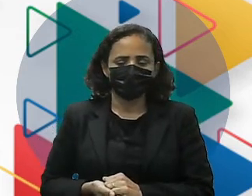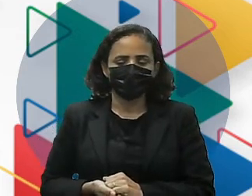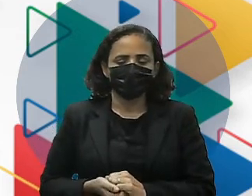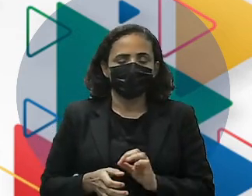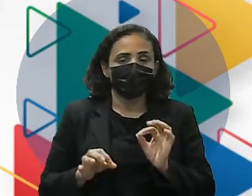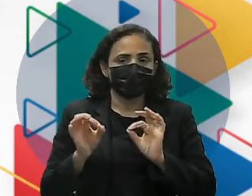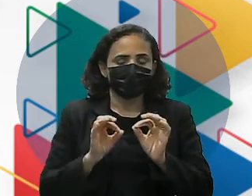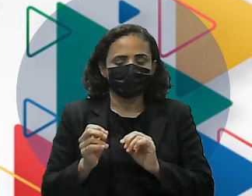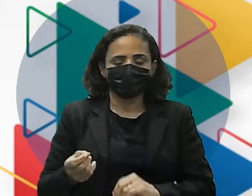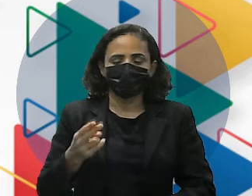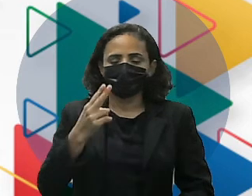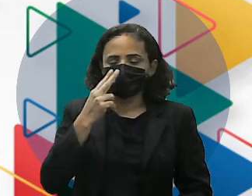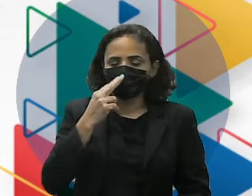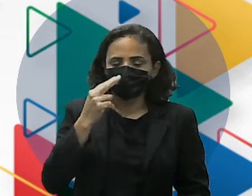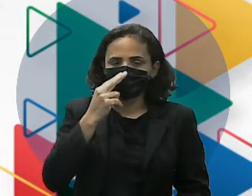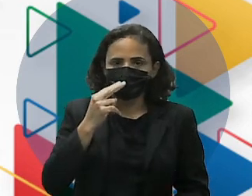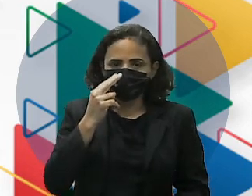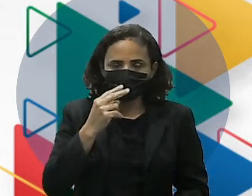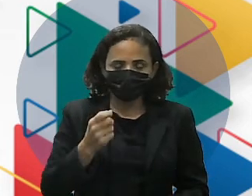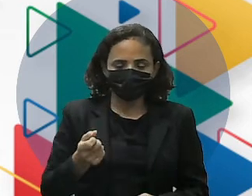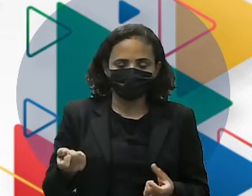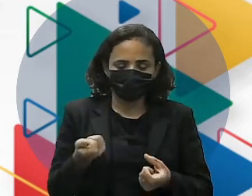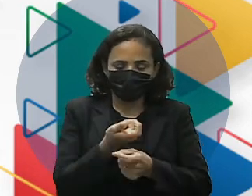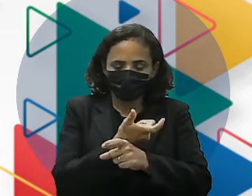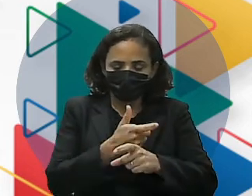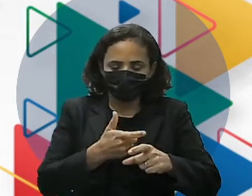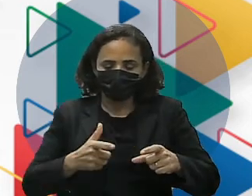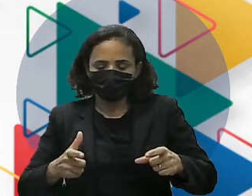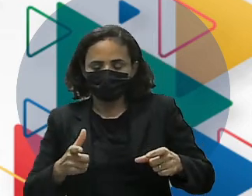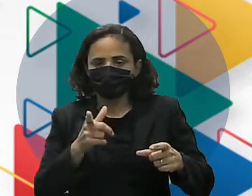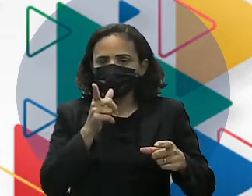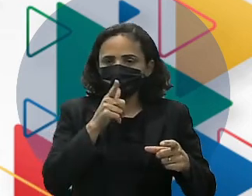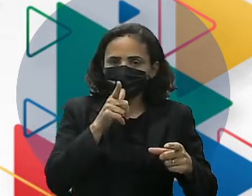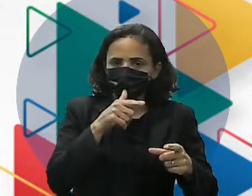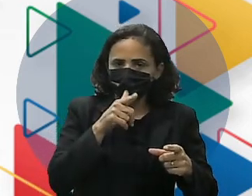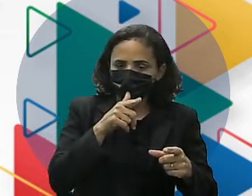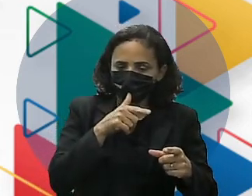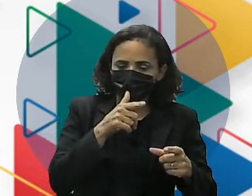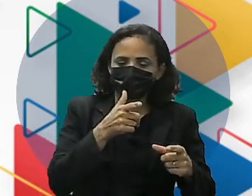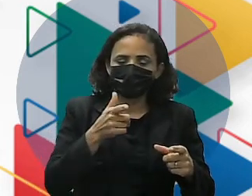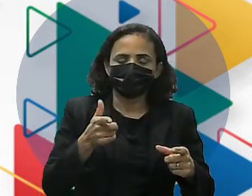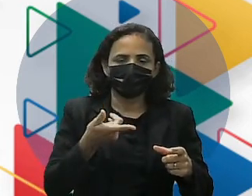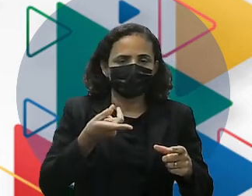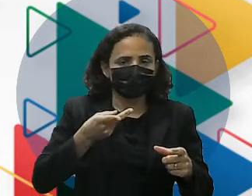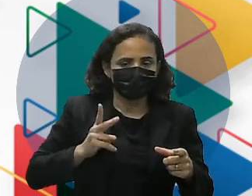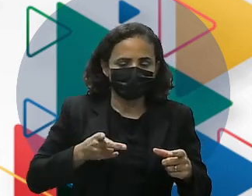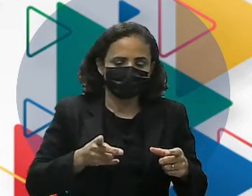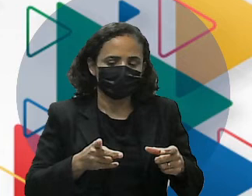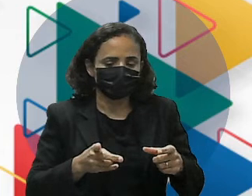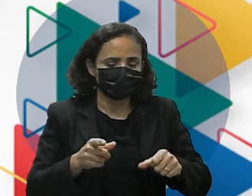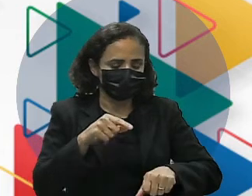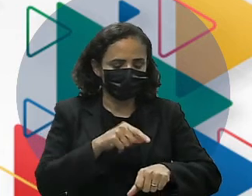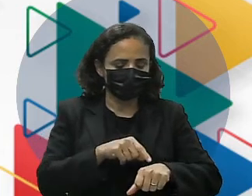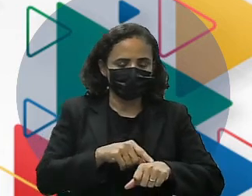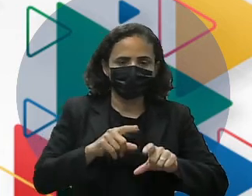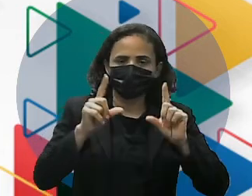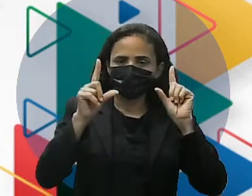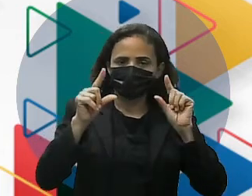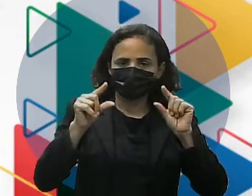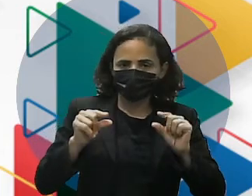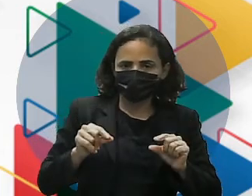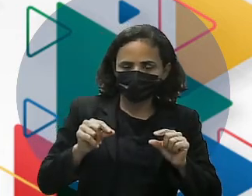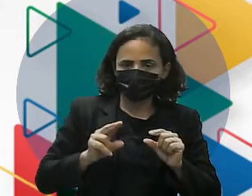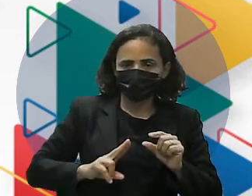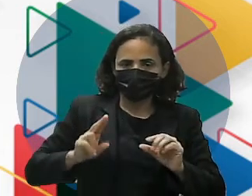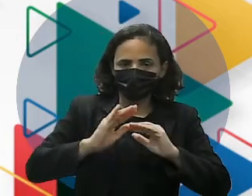mesma quantidade de líquido, se eu aumentar a vazão, eu vou reduzir o tempo de enchimento. Se